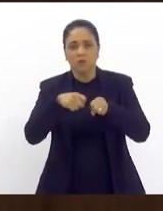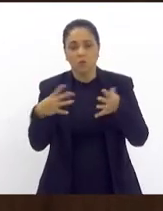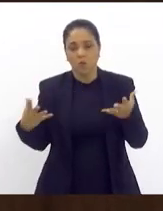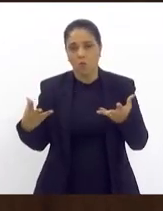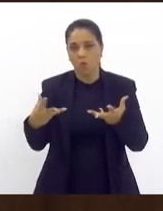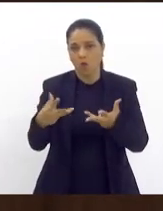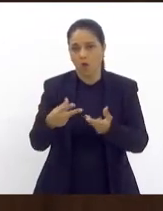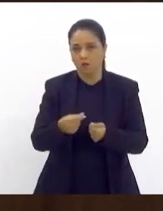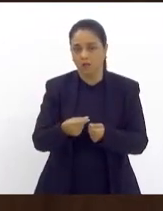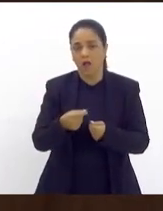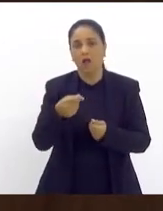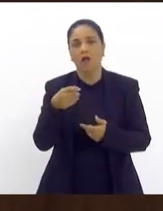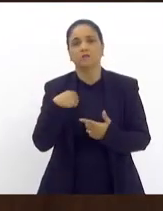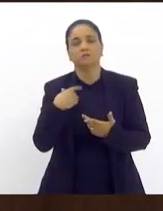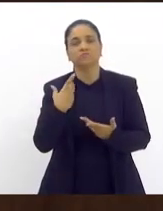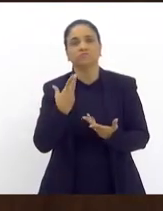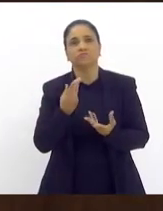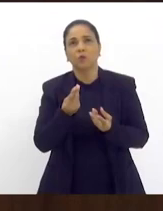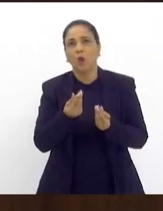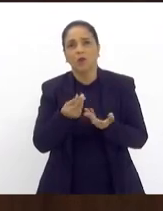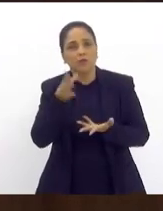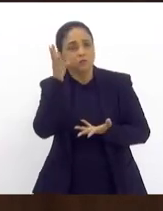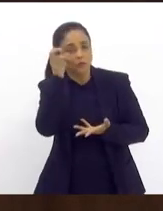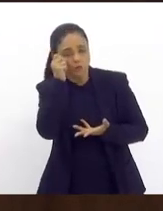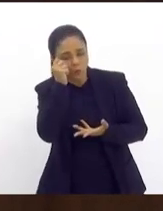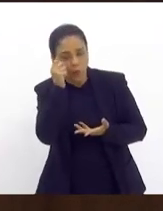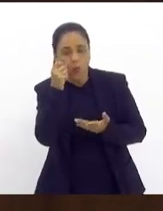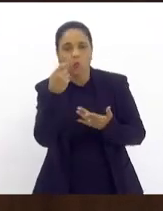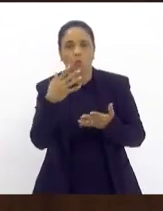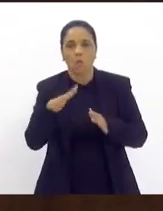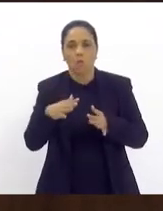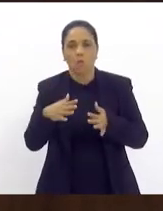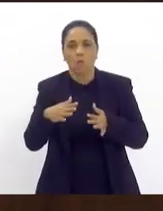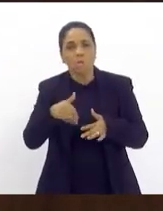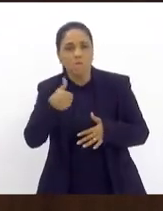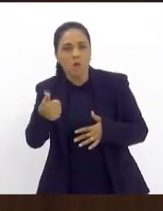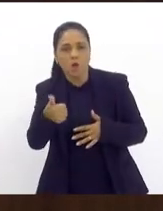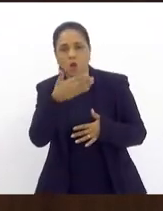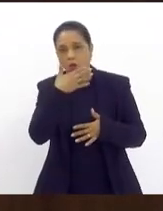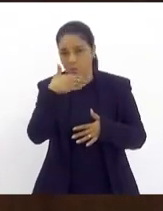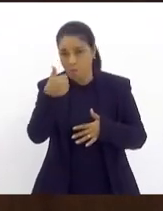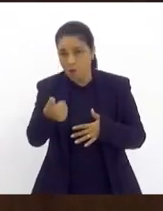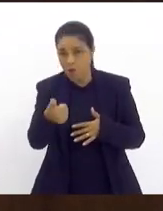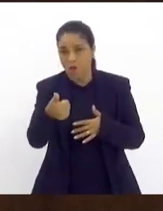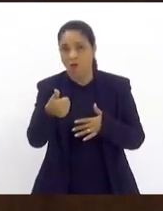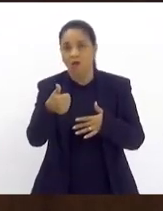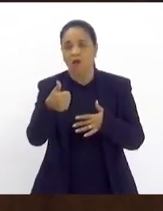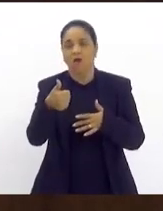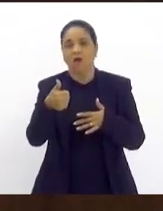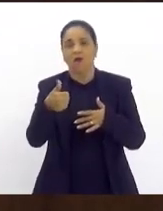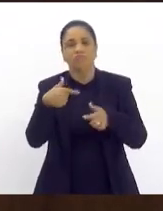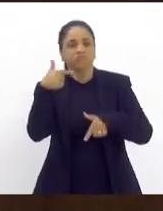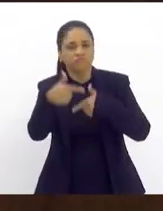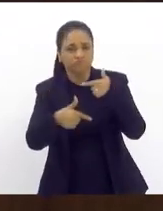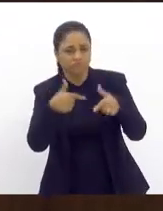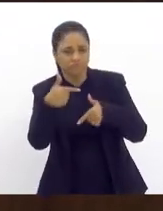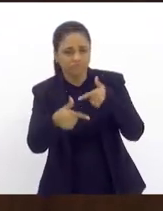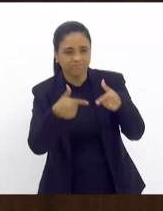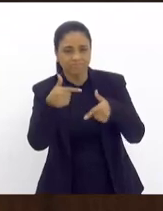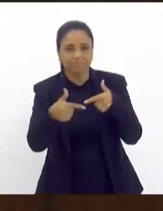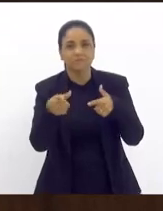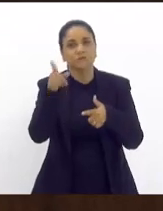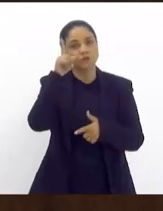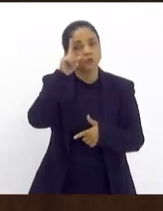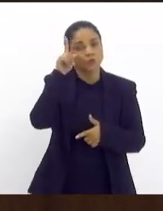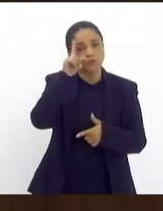de sono na melhoria da atividade de atividade do cotidiano então